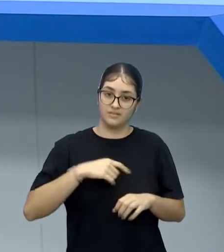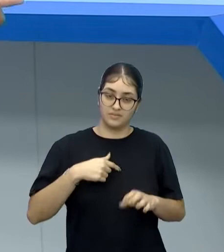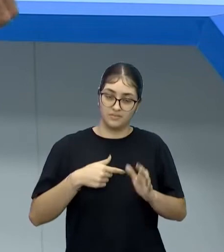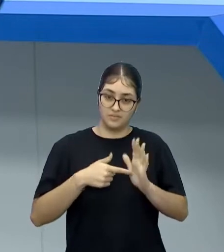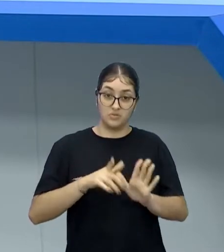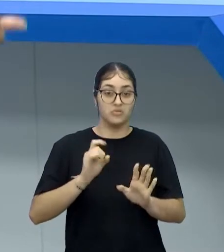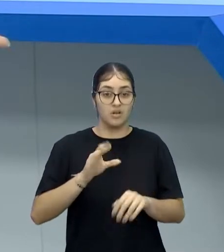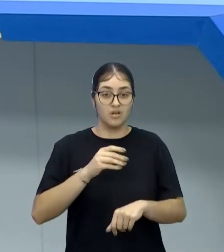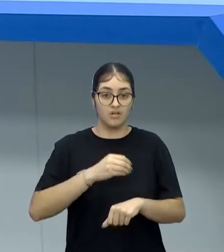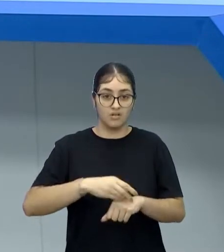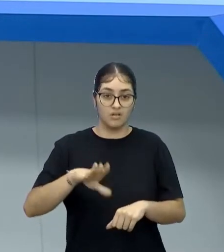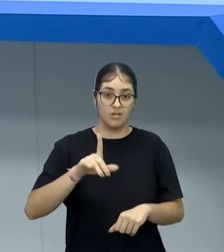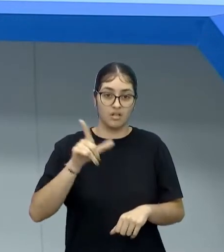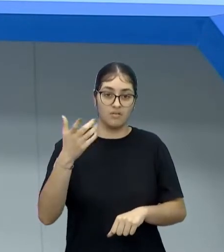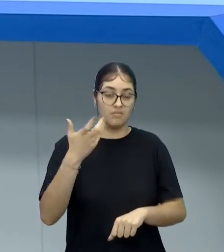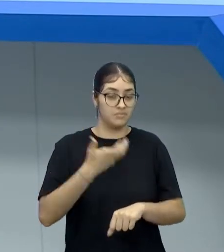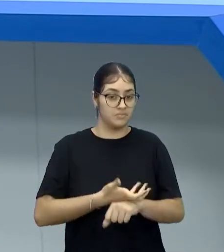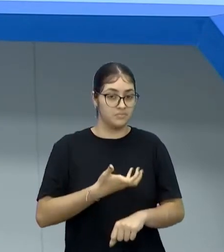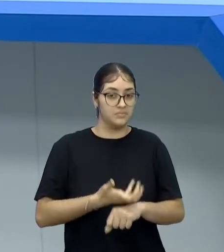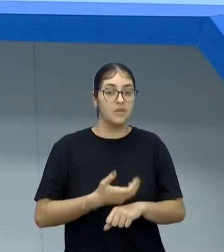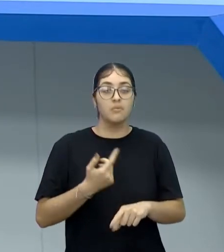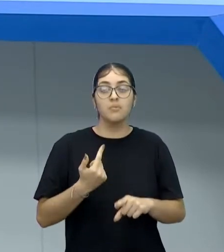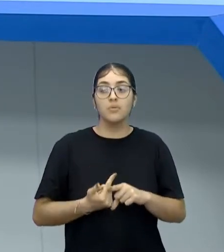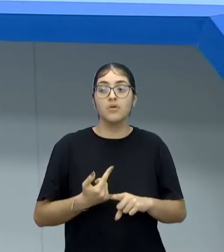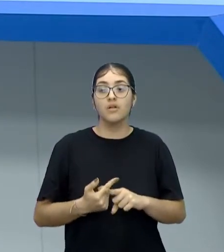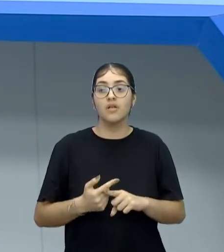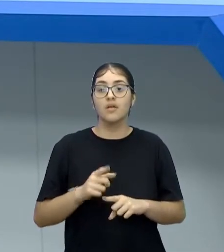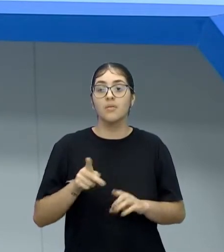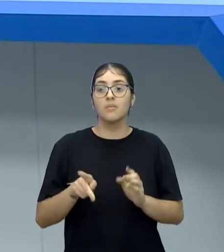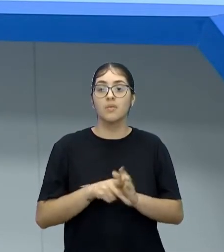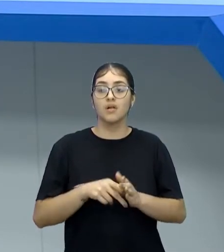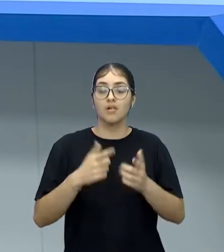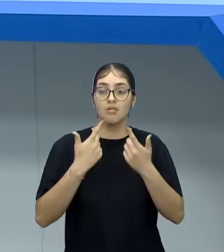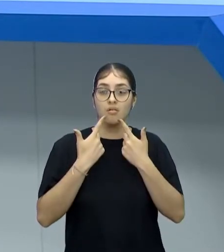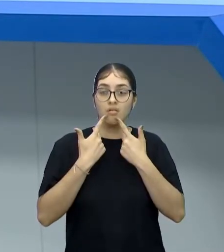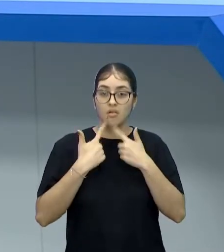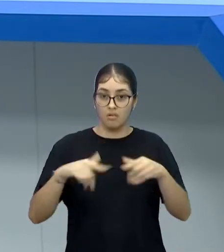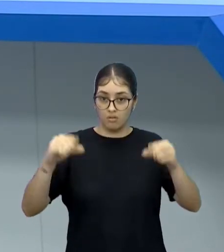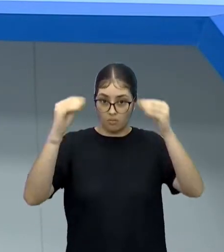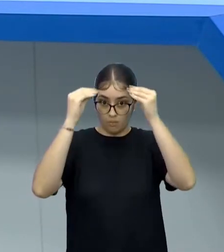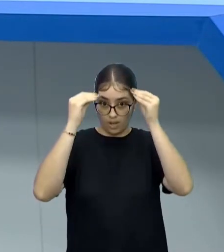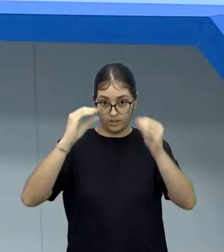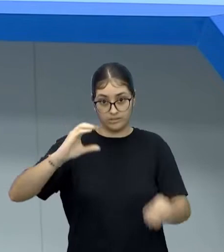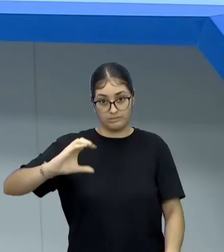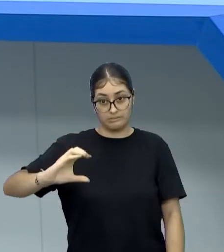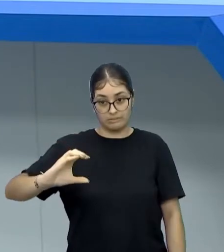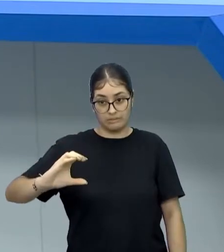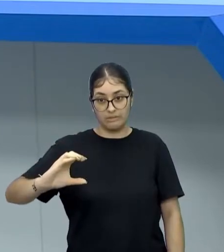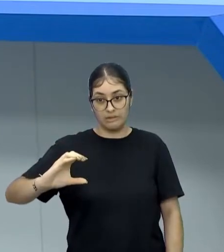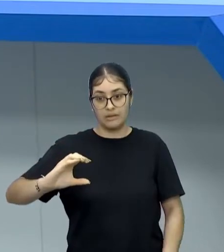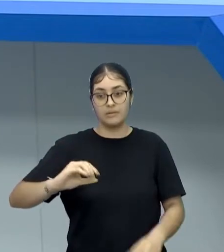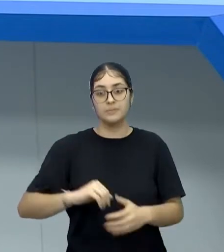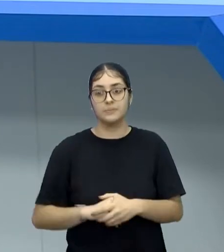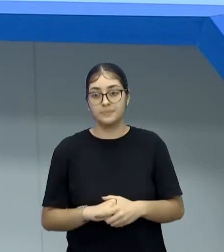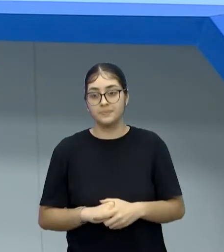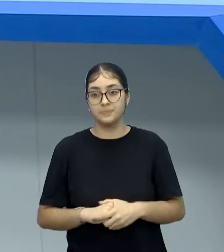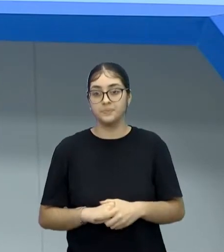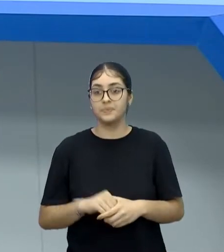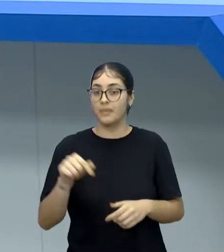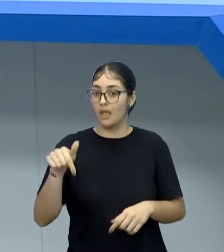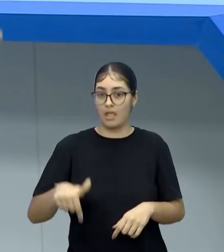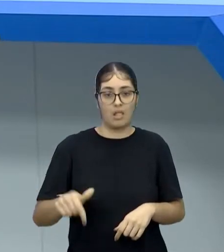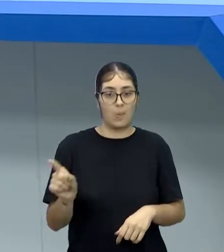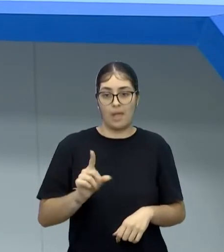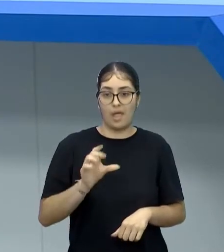como sugestão lá no nosso componente, porque a gente vai programar na linguagem C. Vai programar não, nós vamos apresentar, afinal de contas aqui não é um